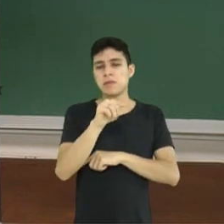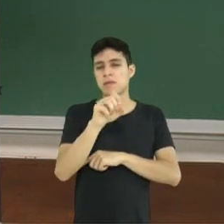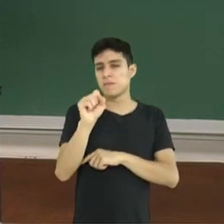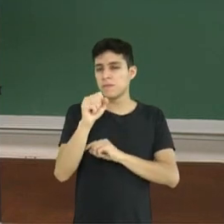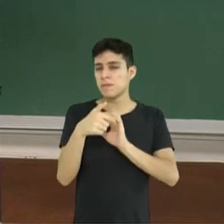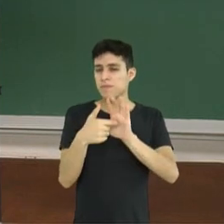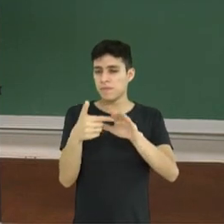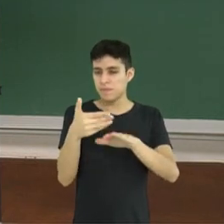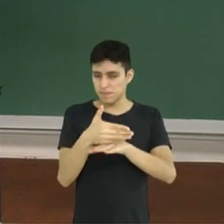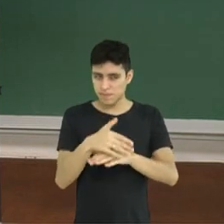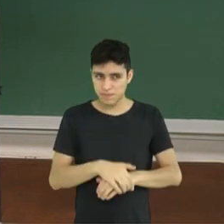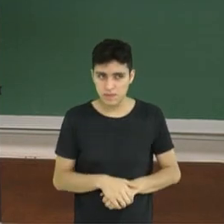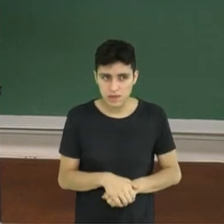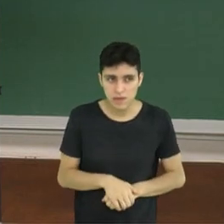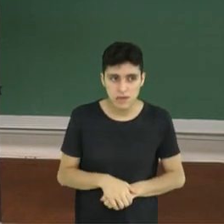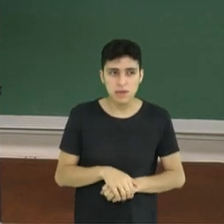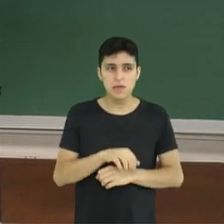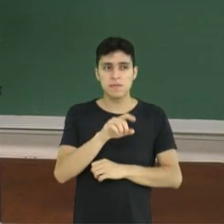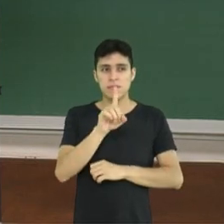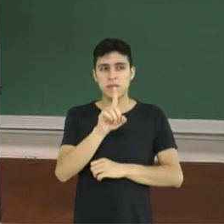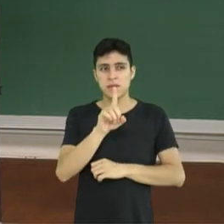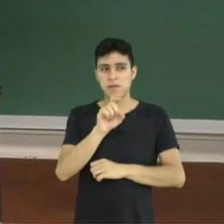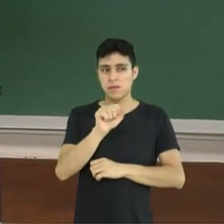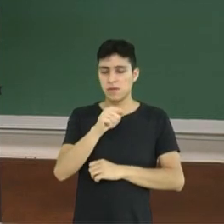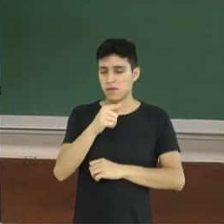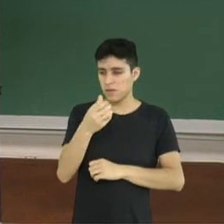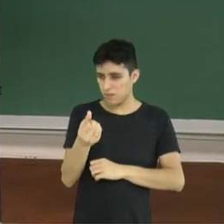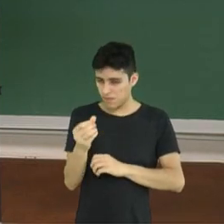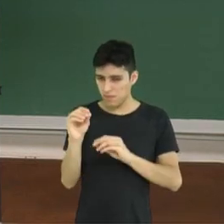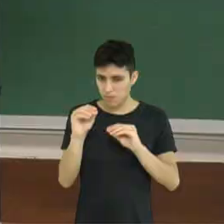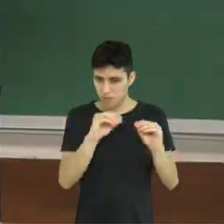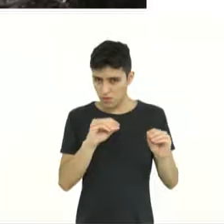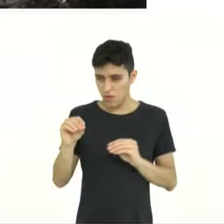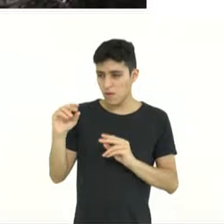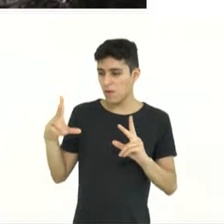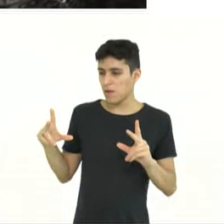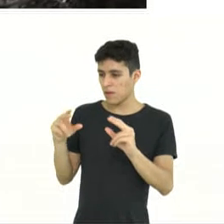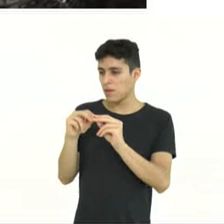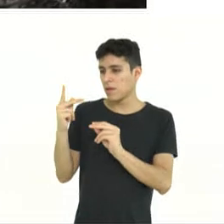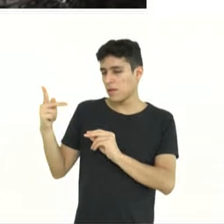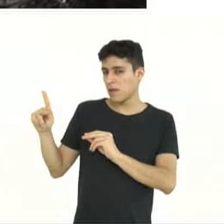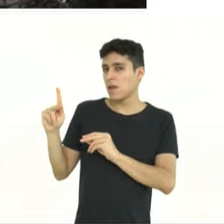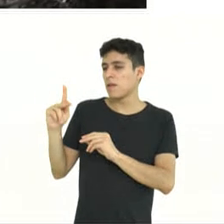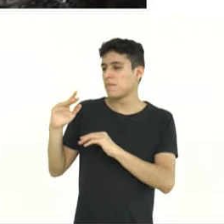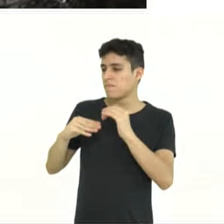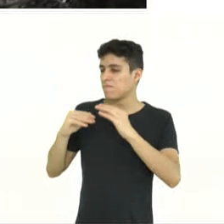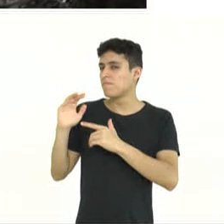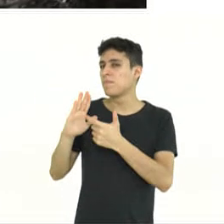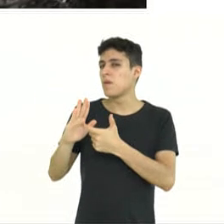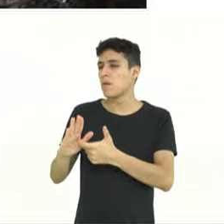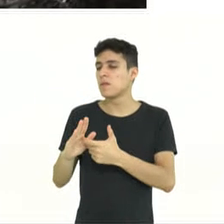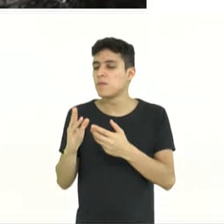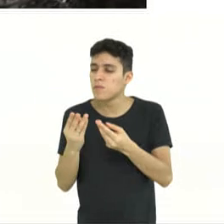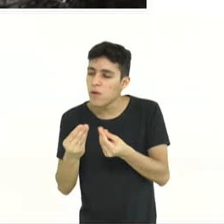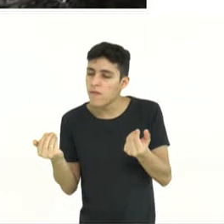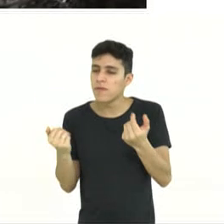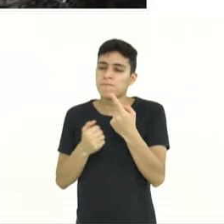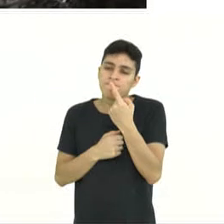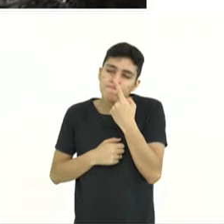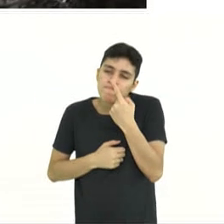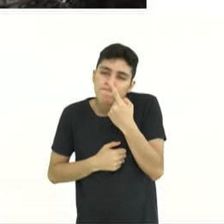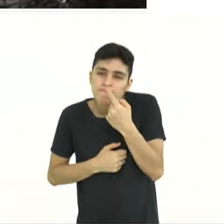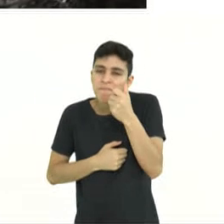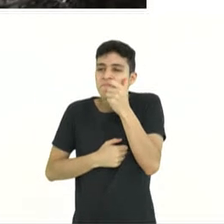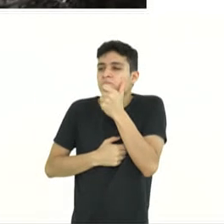então vamos lá 1866 mudou para Paris suas obras retratam a sua cidade ao lado feminino e